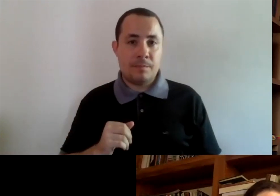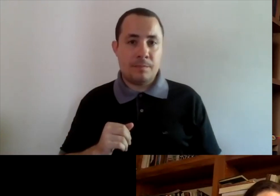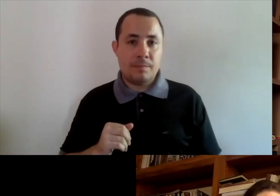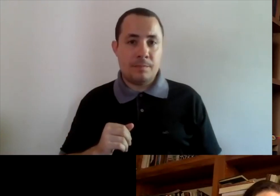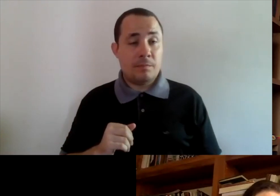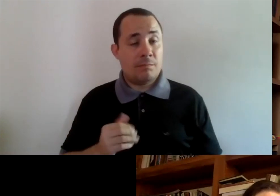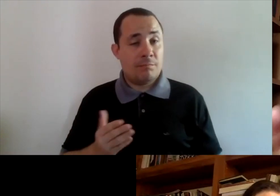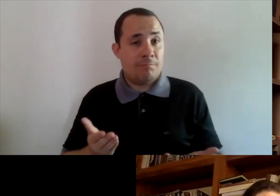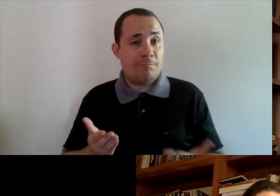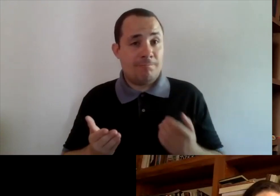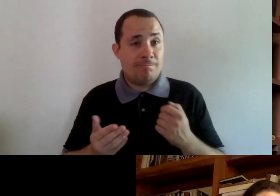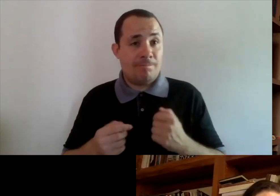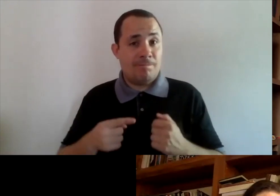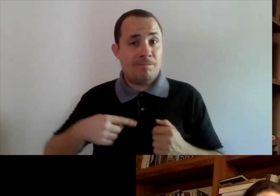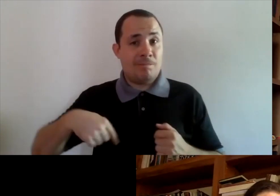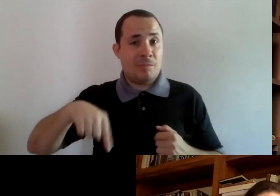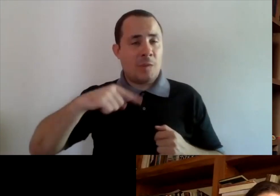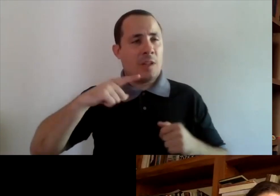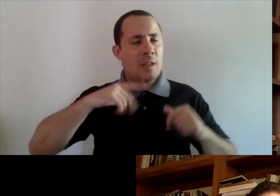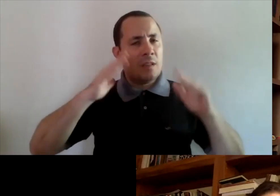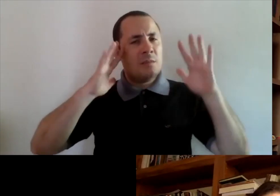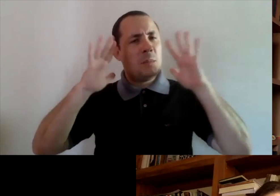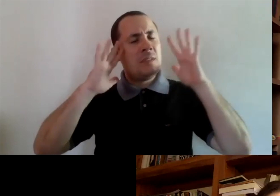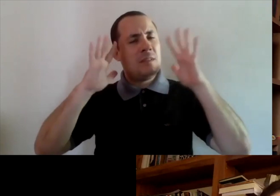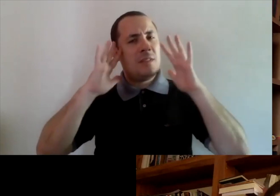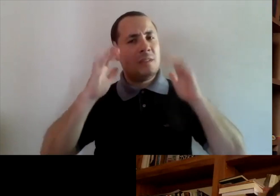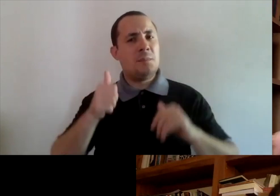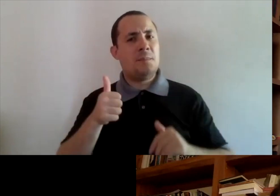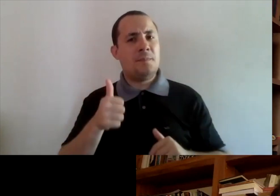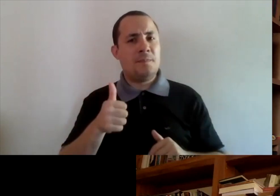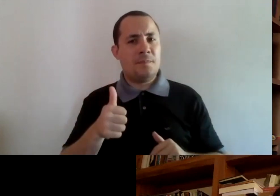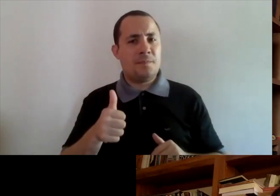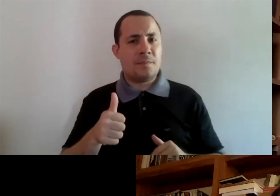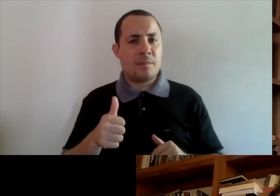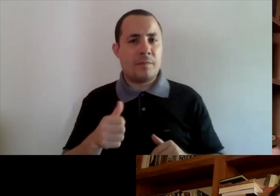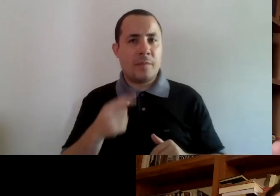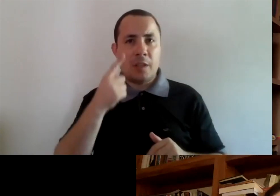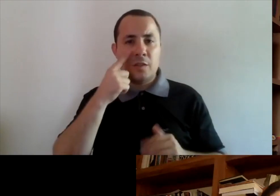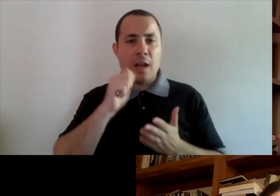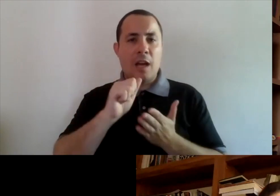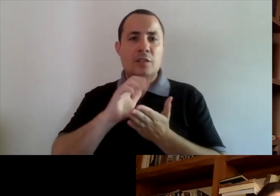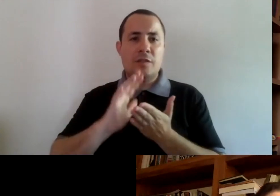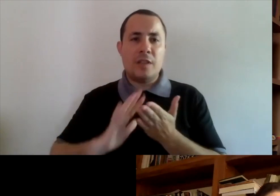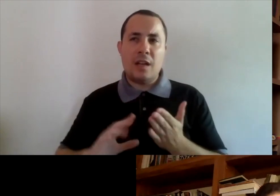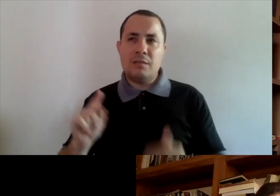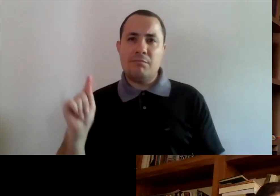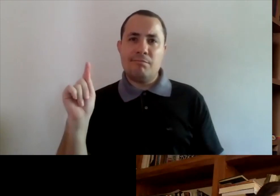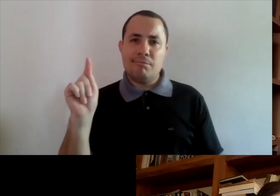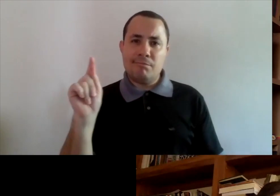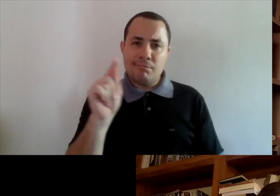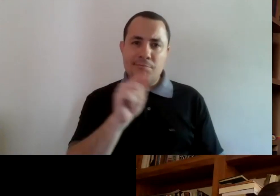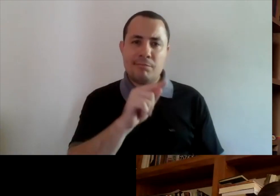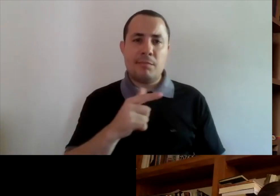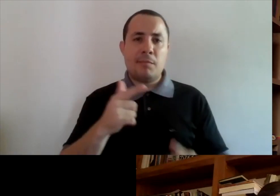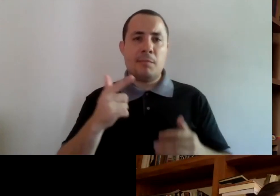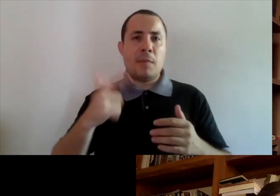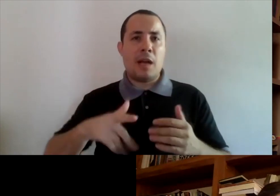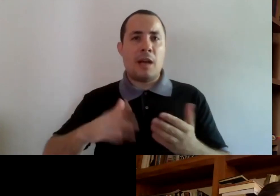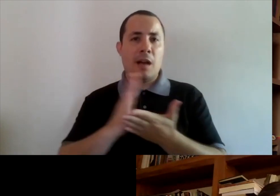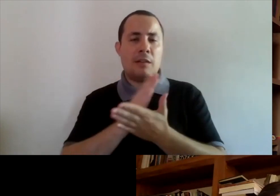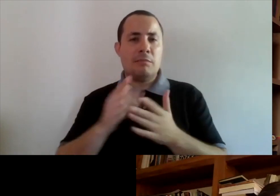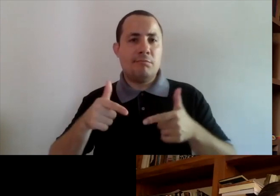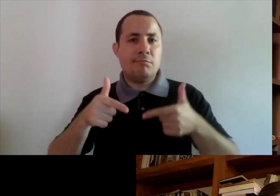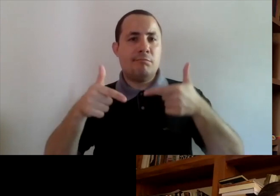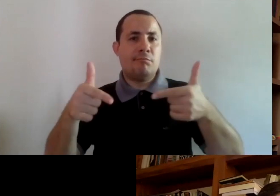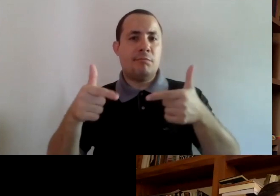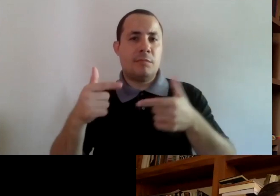que nós temos refletido muito sobre isso a partir das atividades e da participação que a gente tem nisso nos últimos